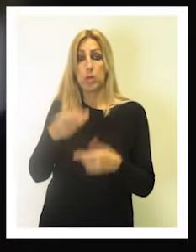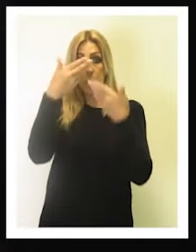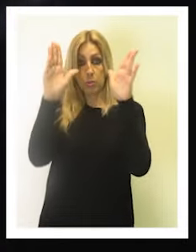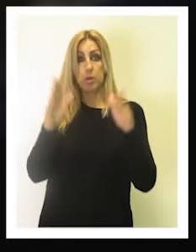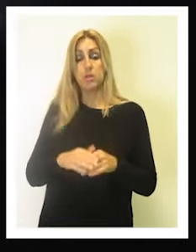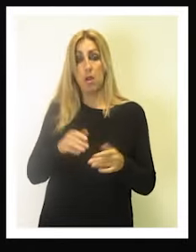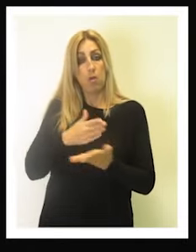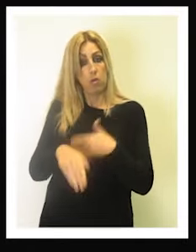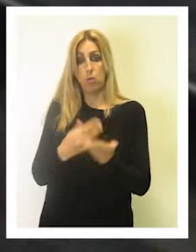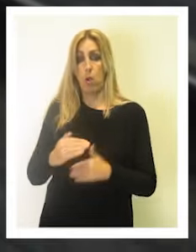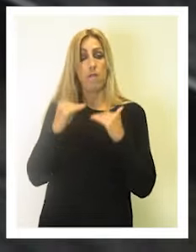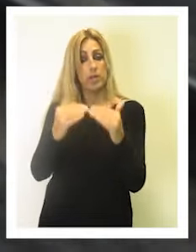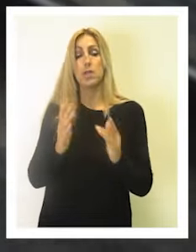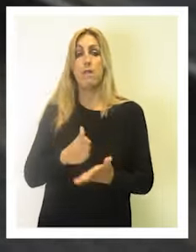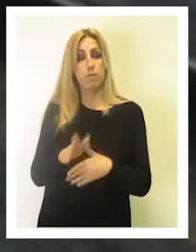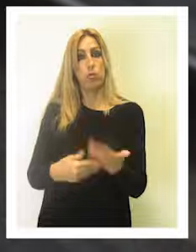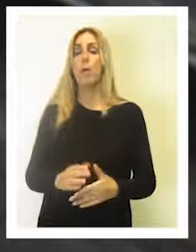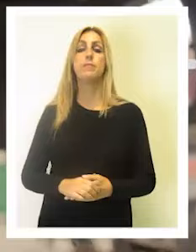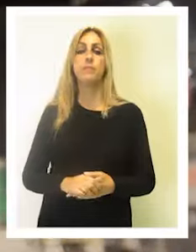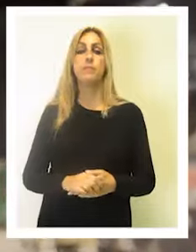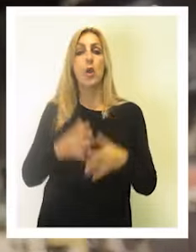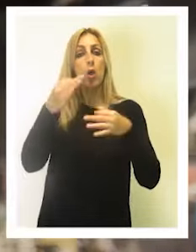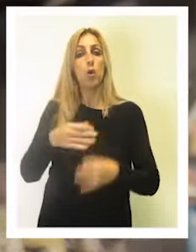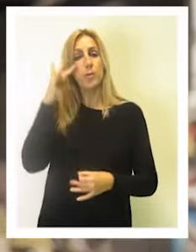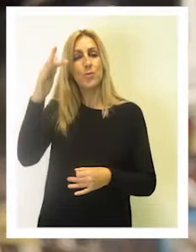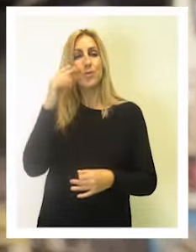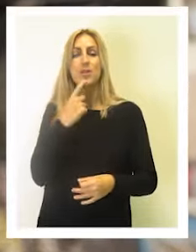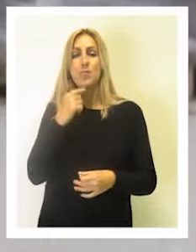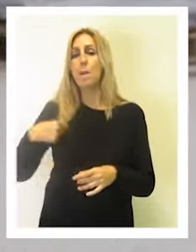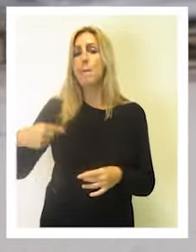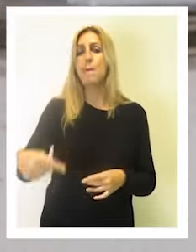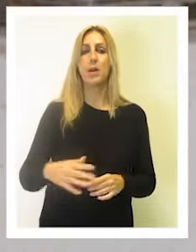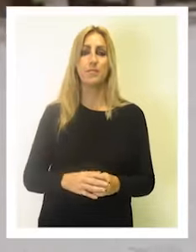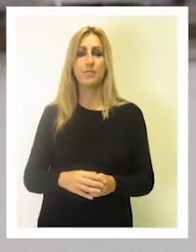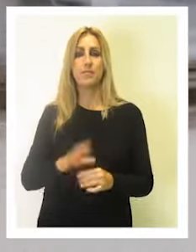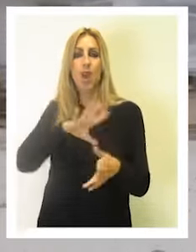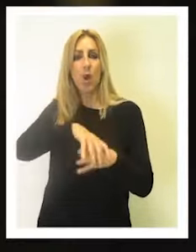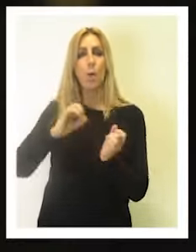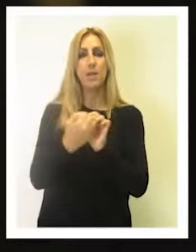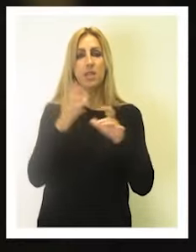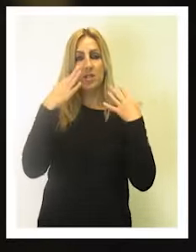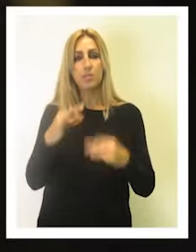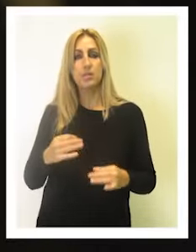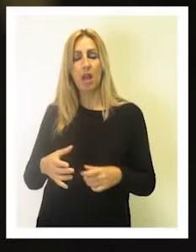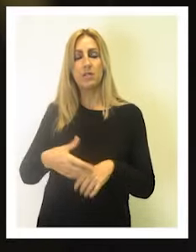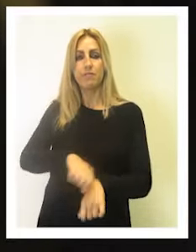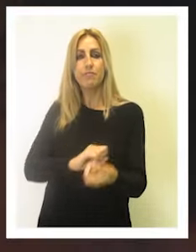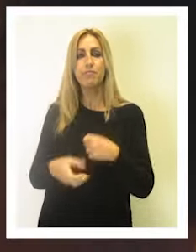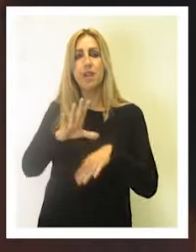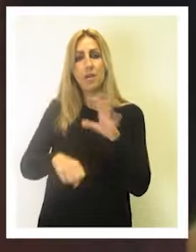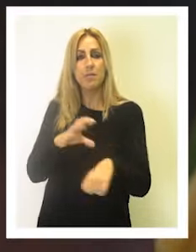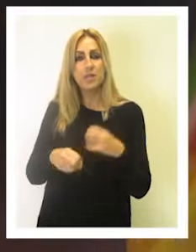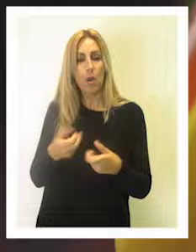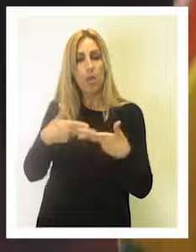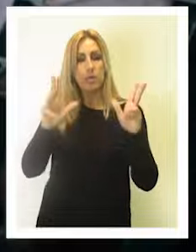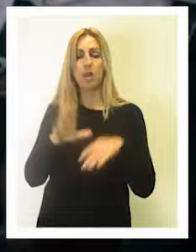da democracia, vamos continuar a avançar, cumprindo o sonho de Abril a cada dia. Com empatia e humildade, com ambição e